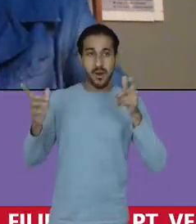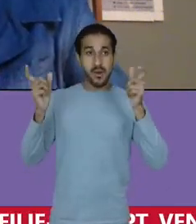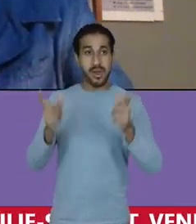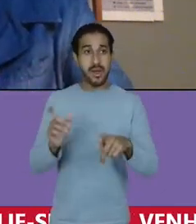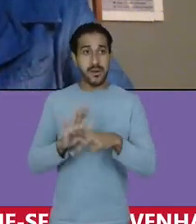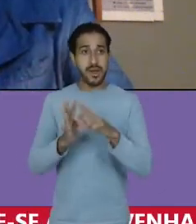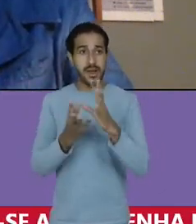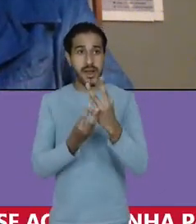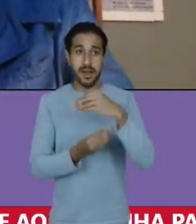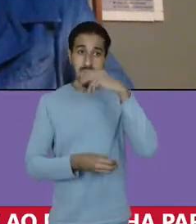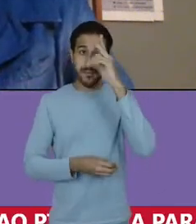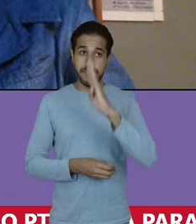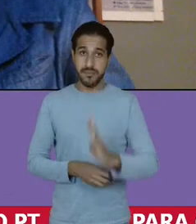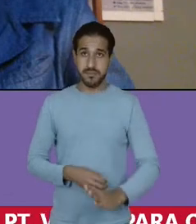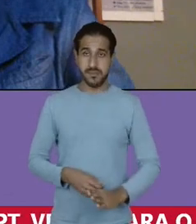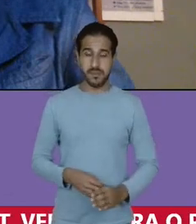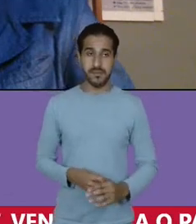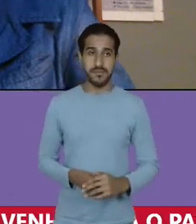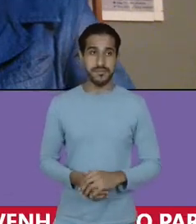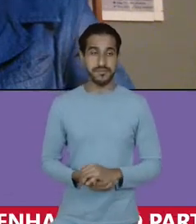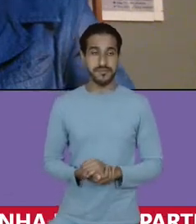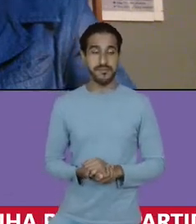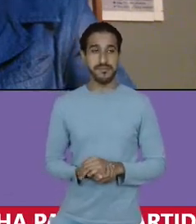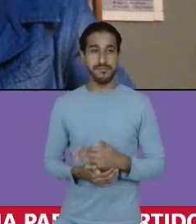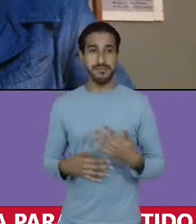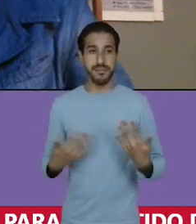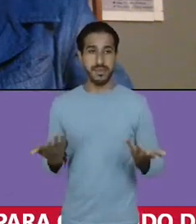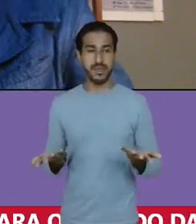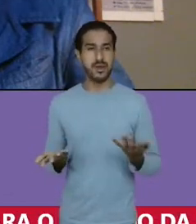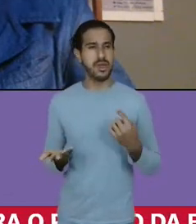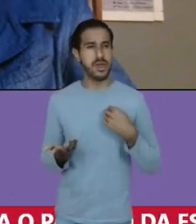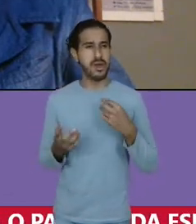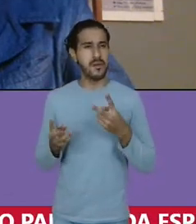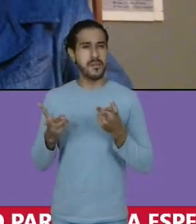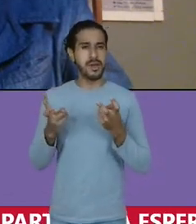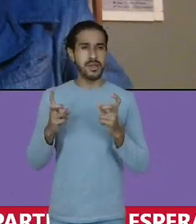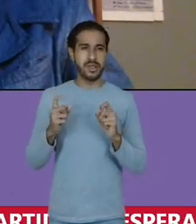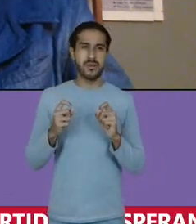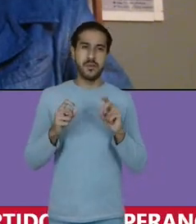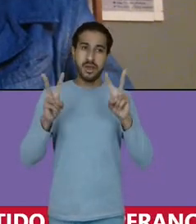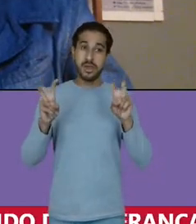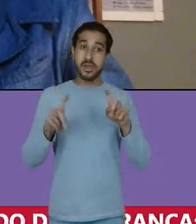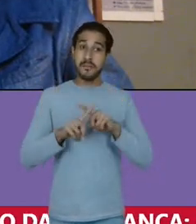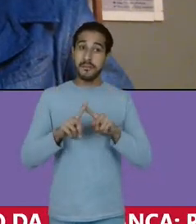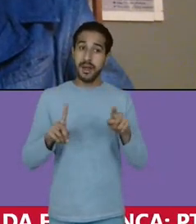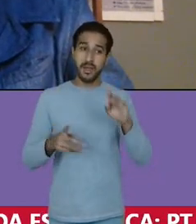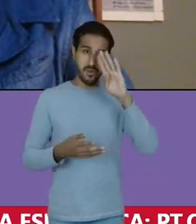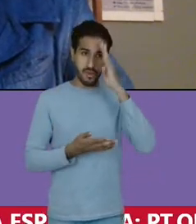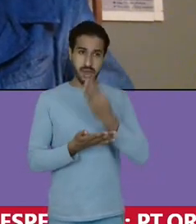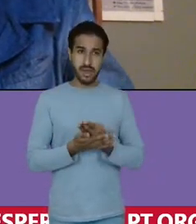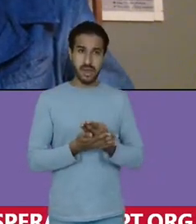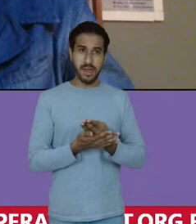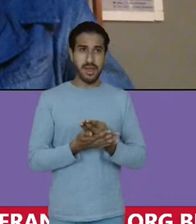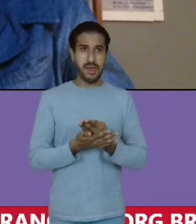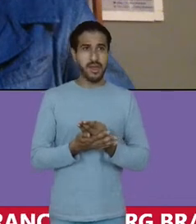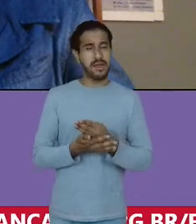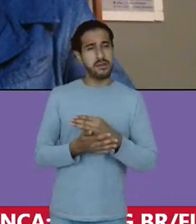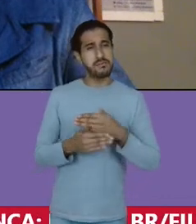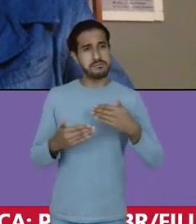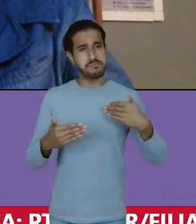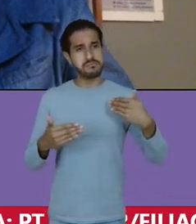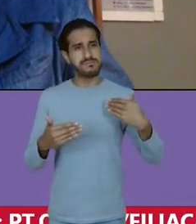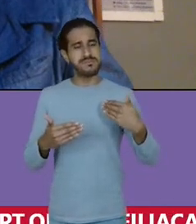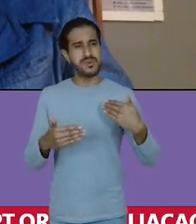das artes no Brasil. Então, o que eu vejo foi um pouco isso, mas eu acho que tá sendo